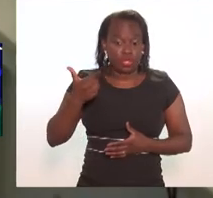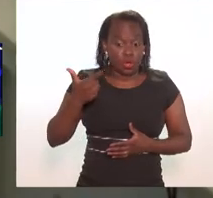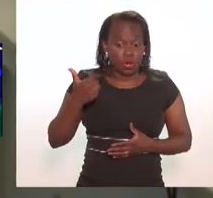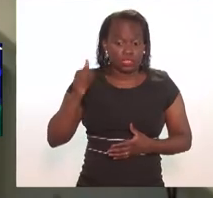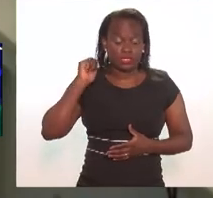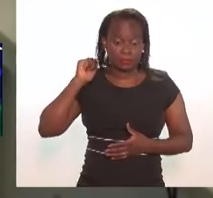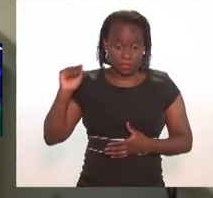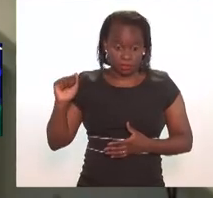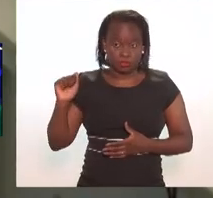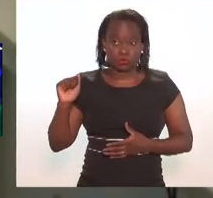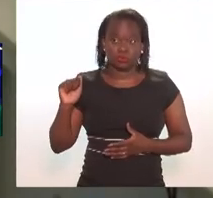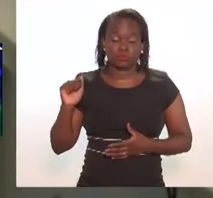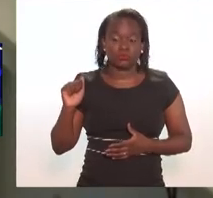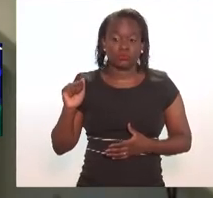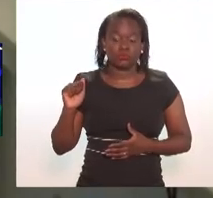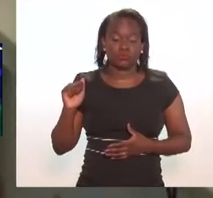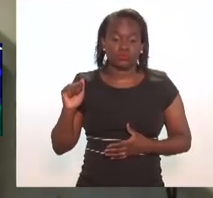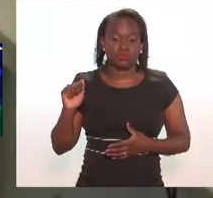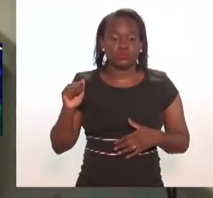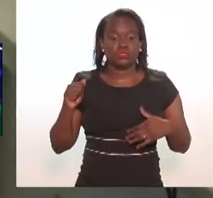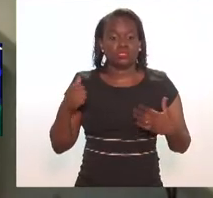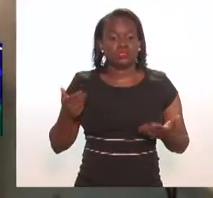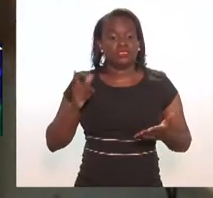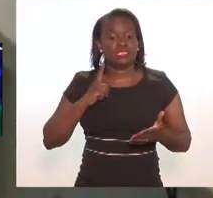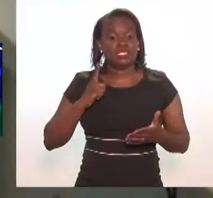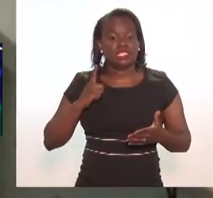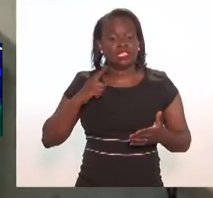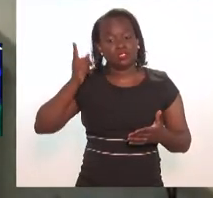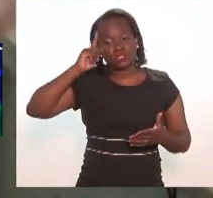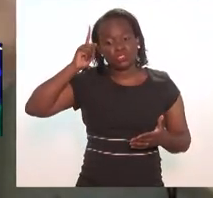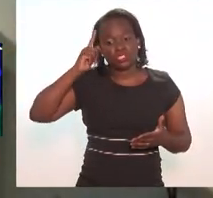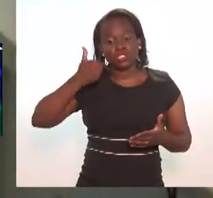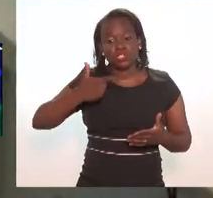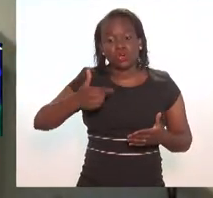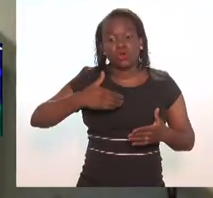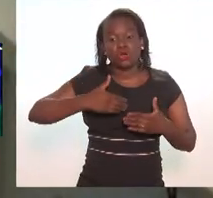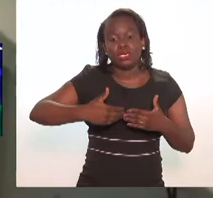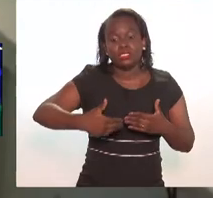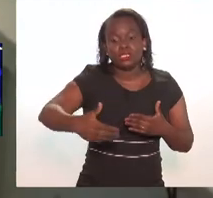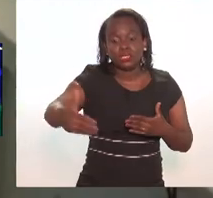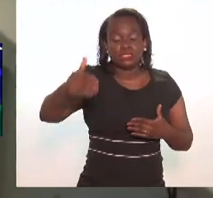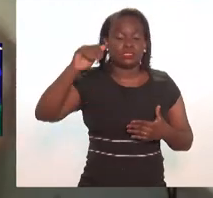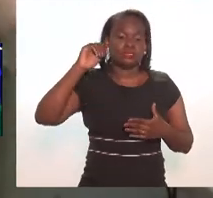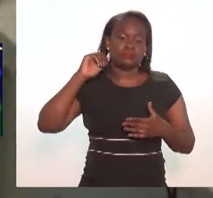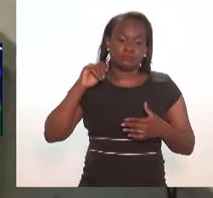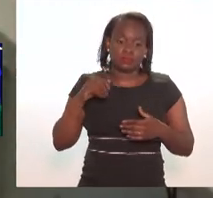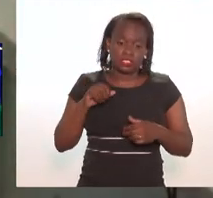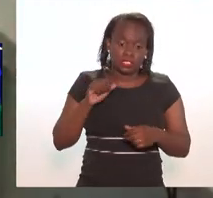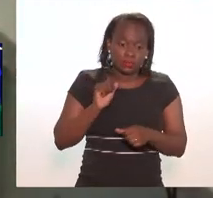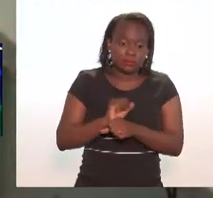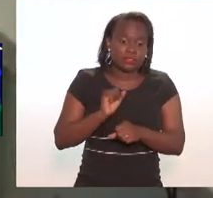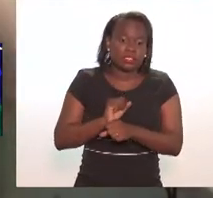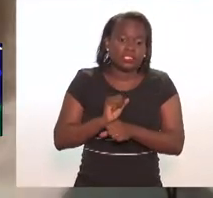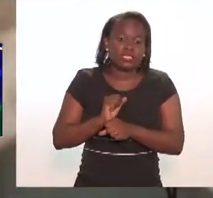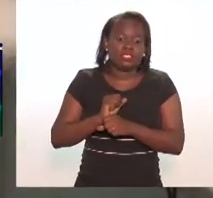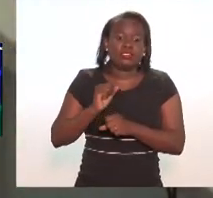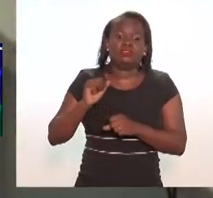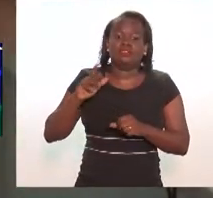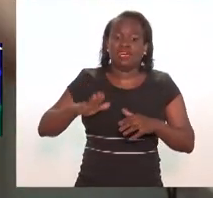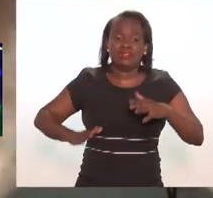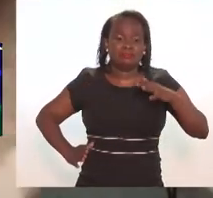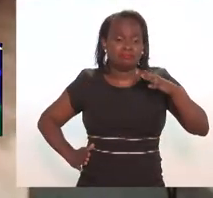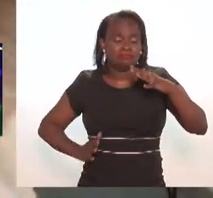12 de abril. Já teríamos 12 dias de abril pela frente. Estaremos no